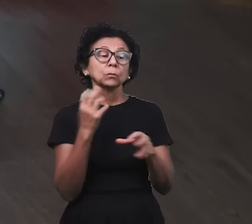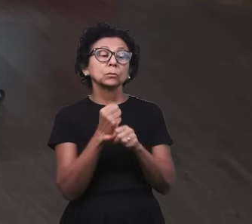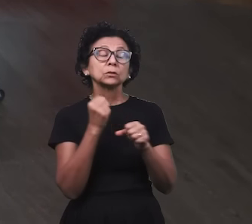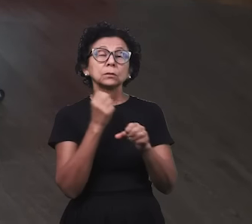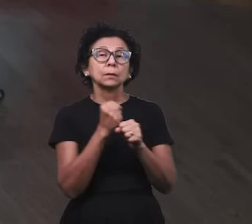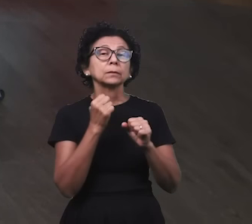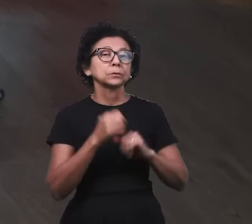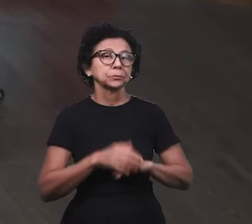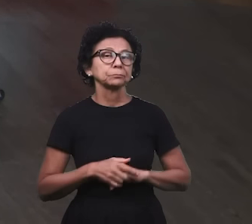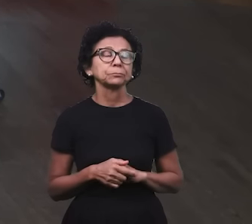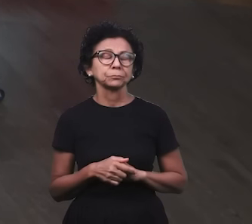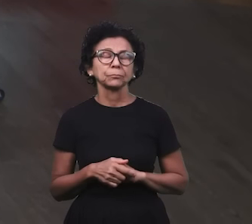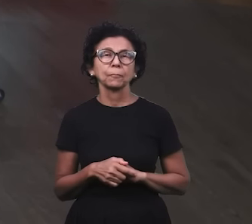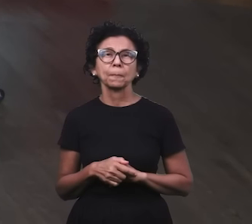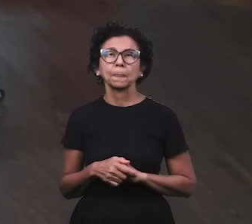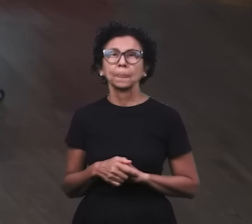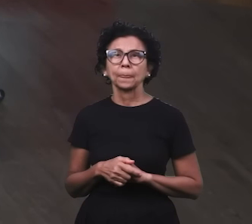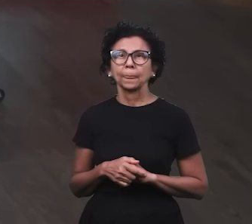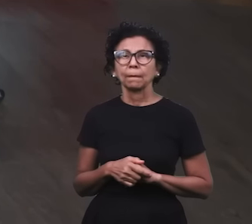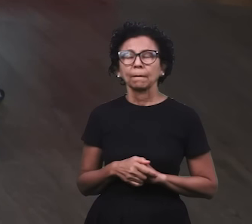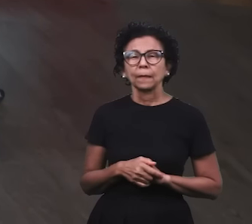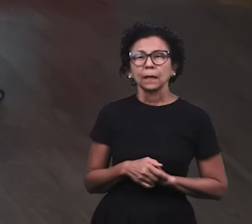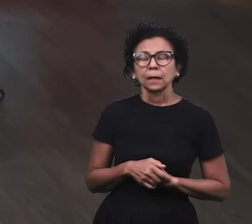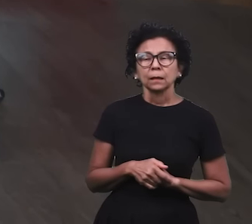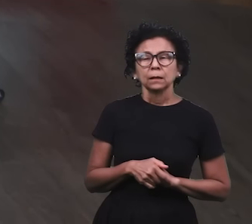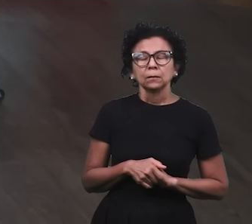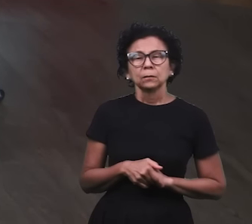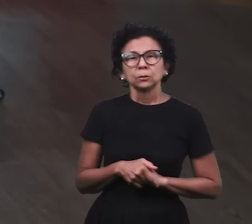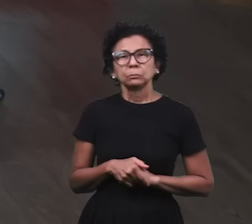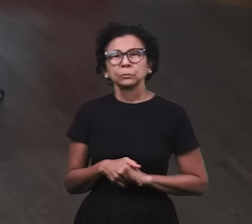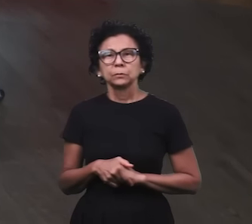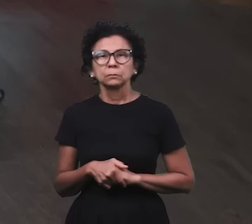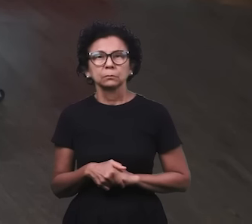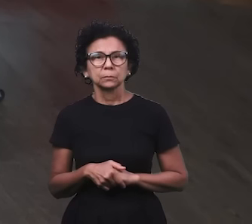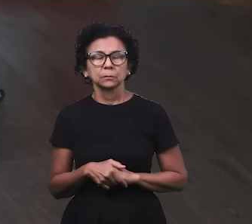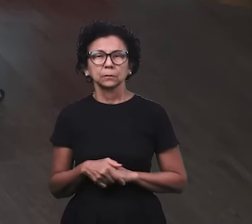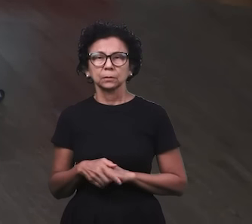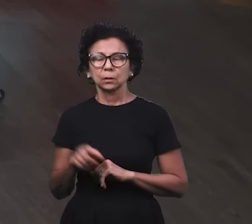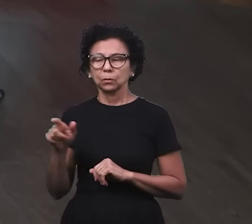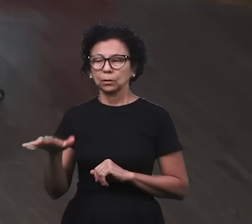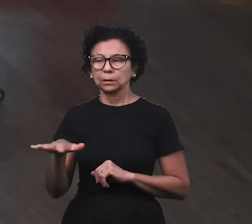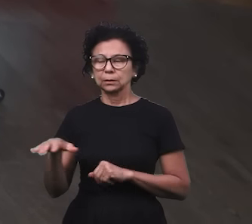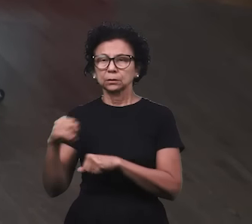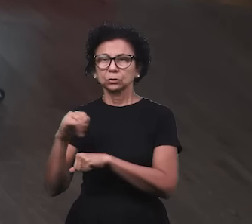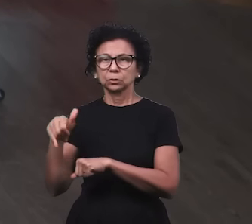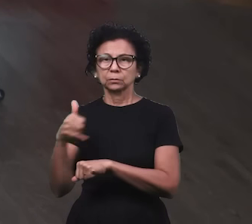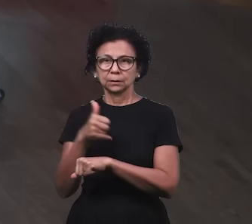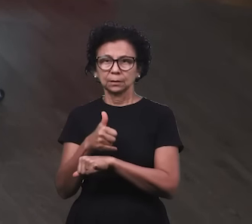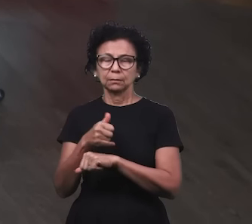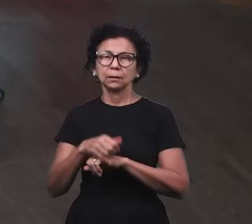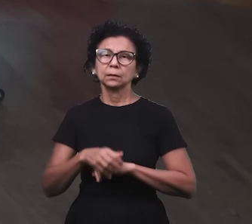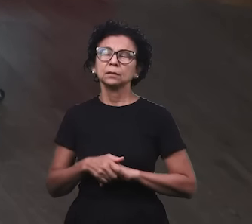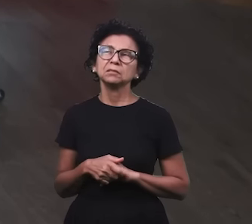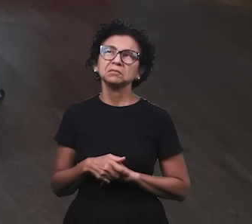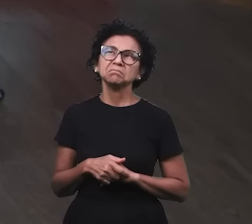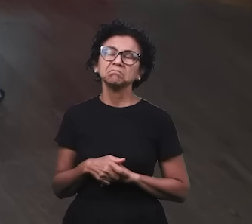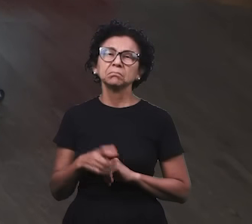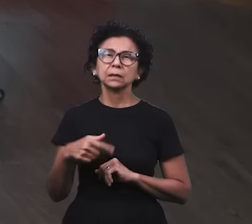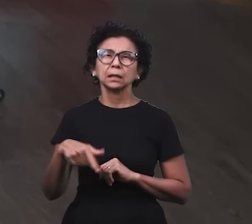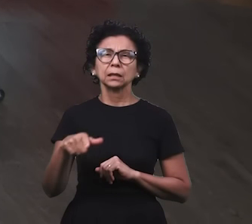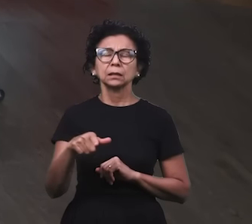Galileia até Jerusalém, agora não era para Belém, mas era 10 quilômetros só de diferença, essa distância era em torno